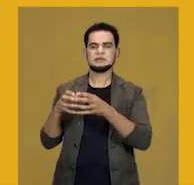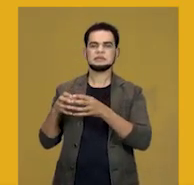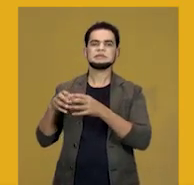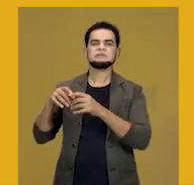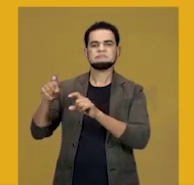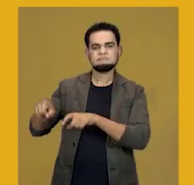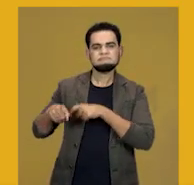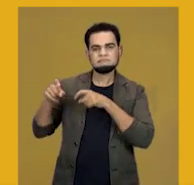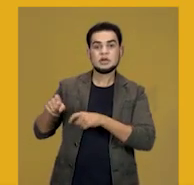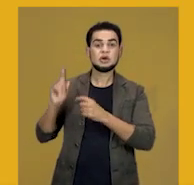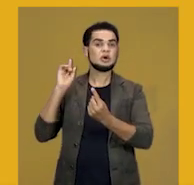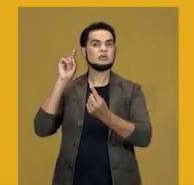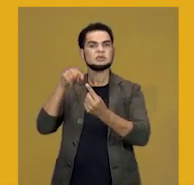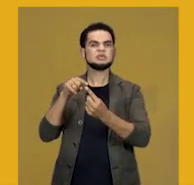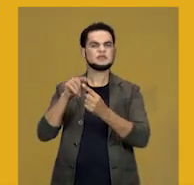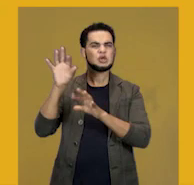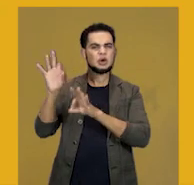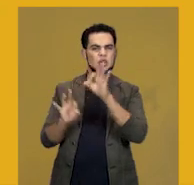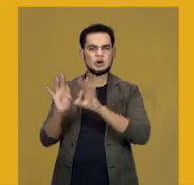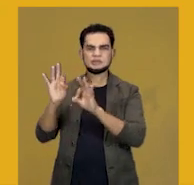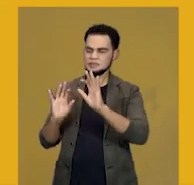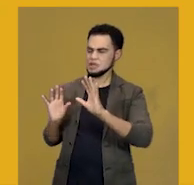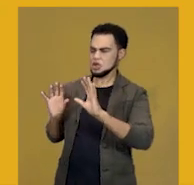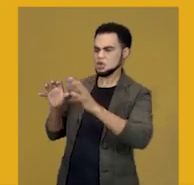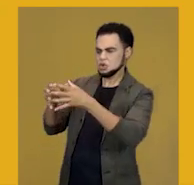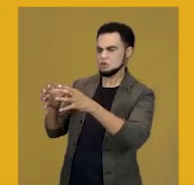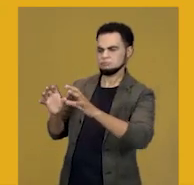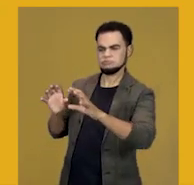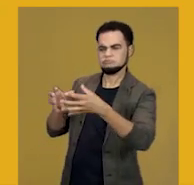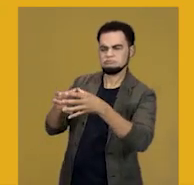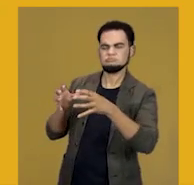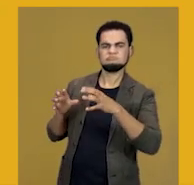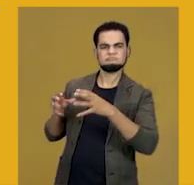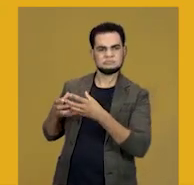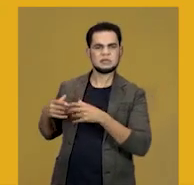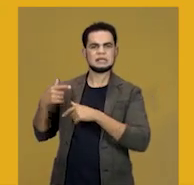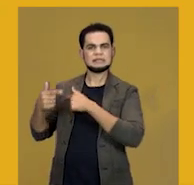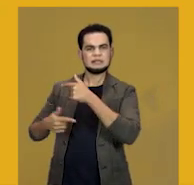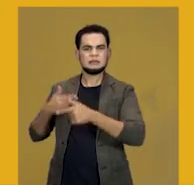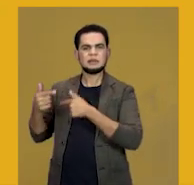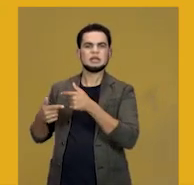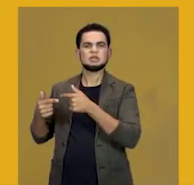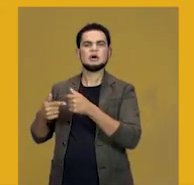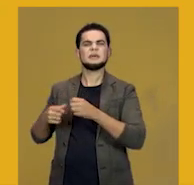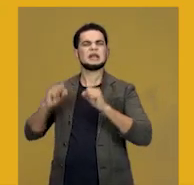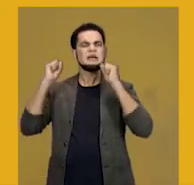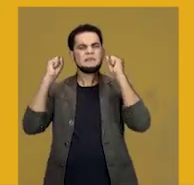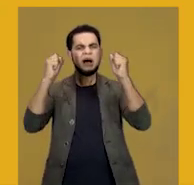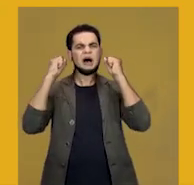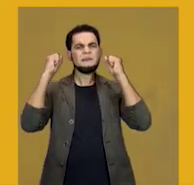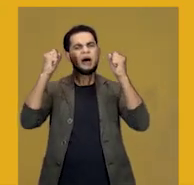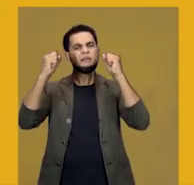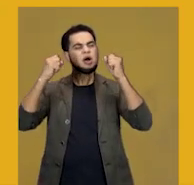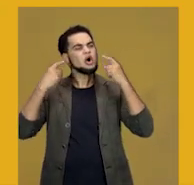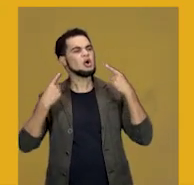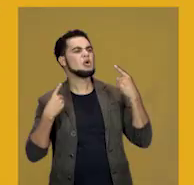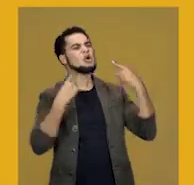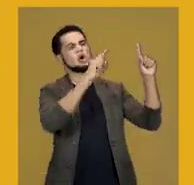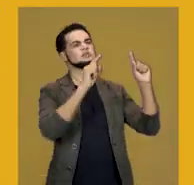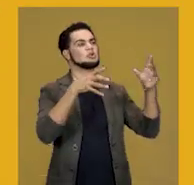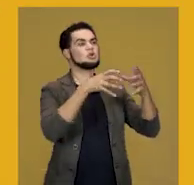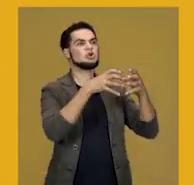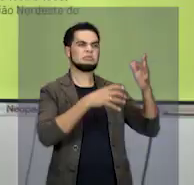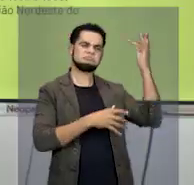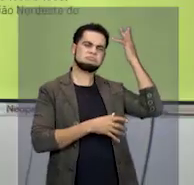principal de organizar as massas de trabalhadores rurais para protestar contra os grandes proprietários de terra, no